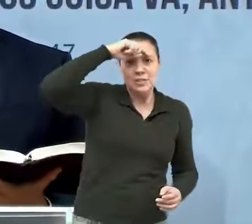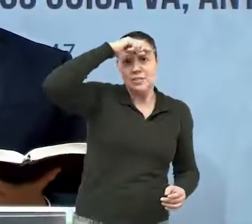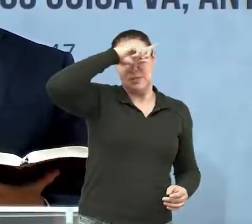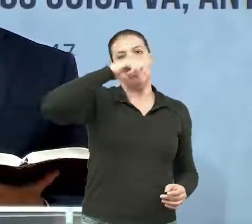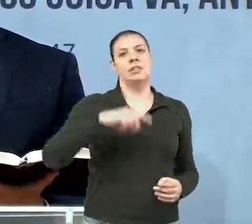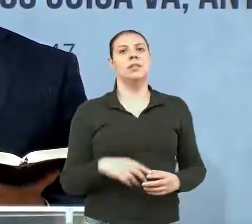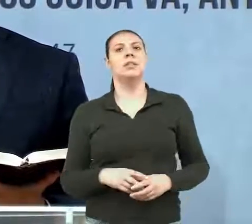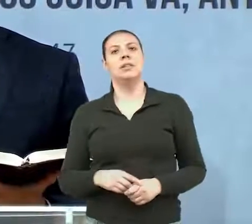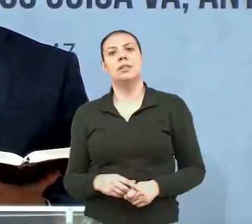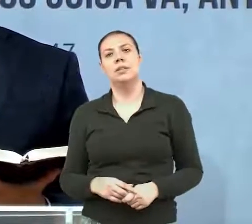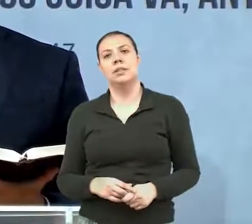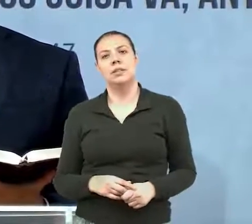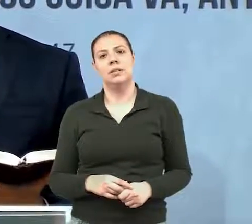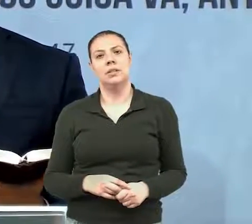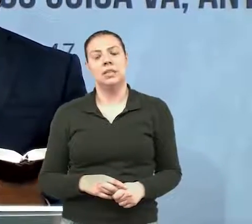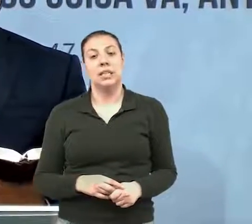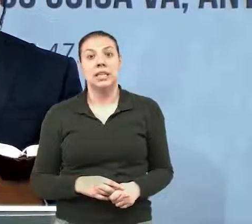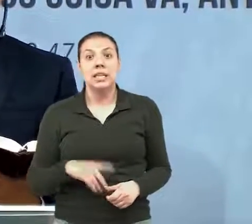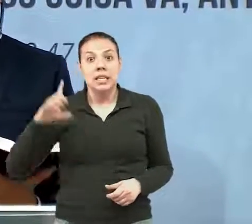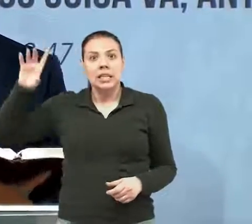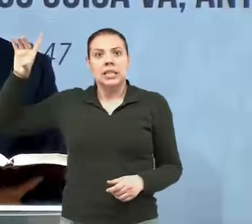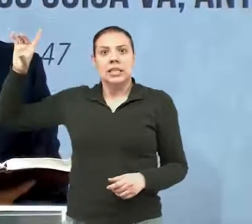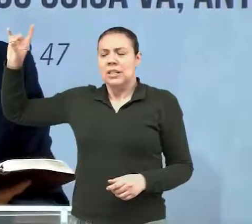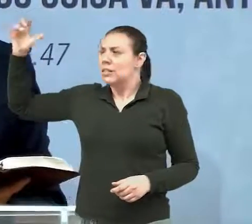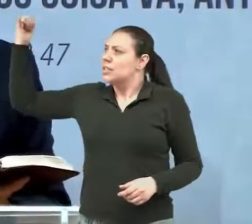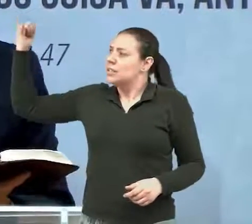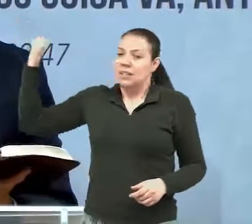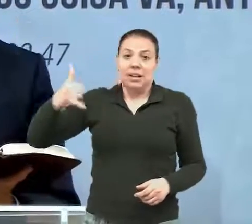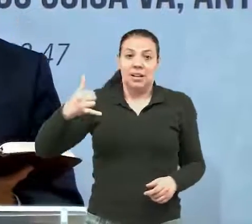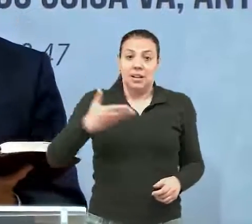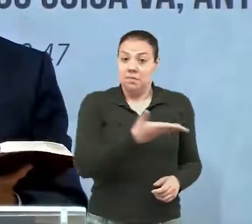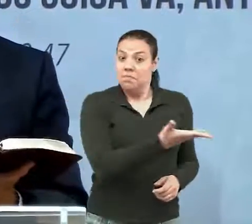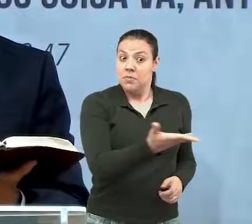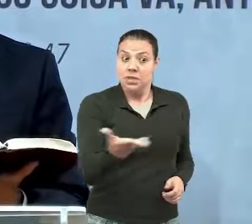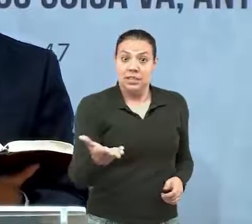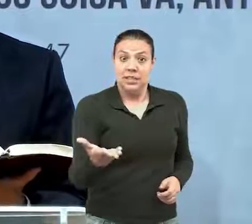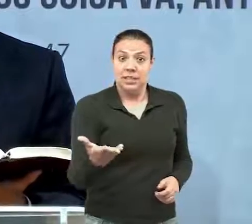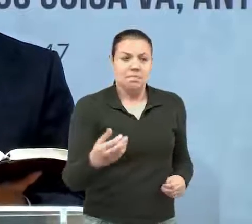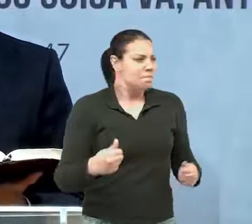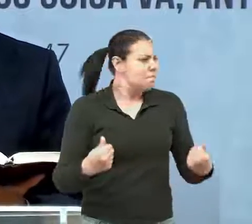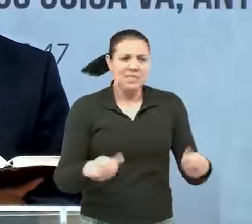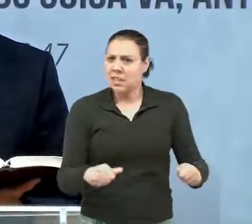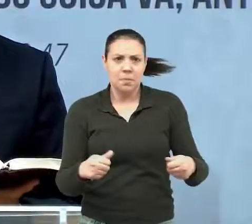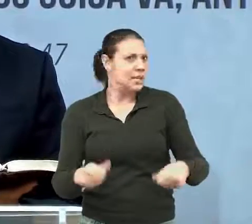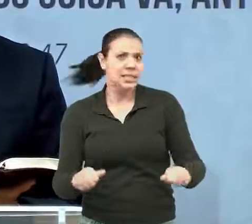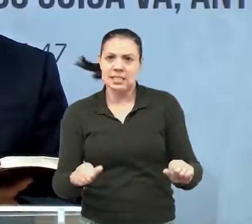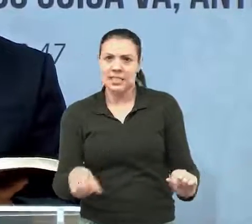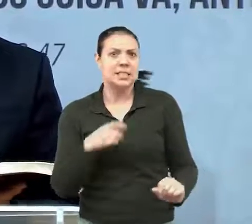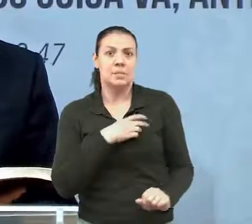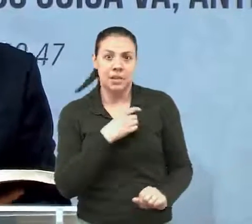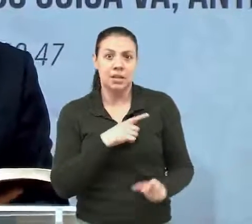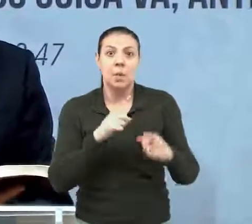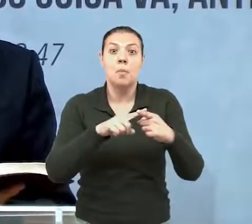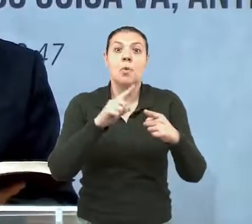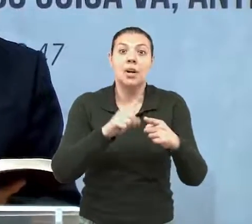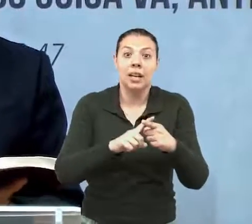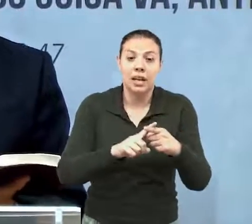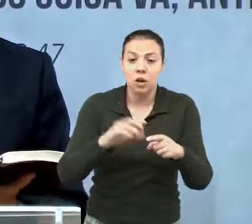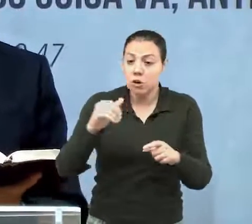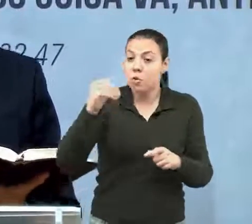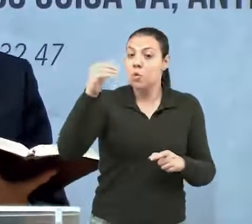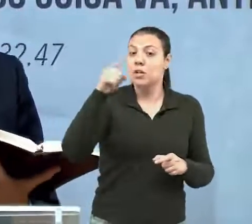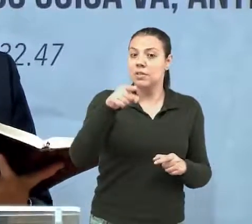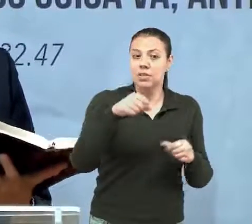risco. E ele diz: você não precisa ter medo, porque quando você passar por essas